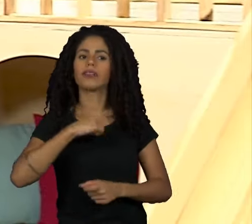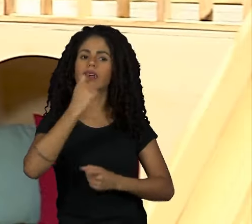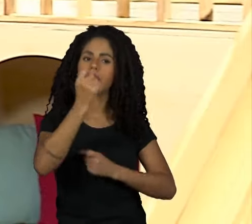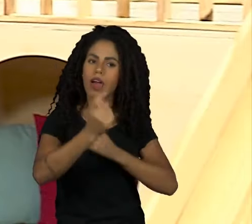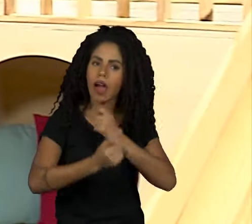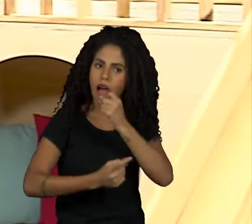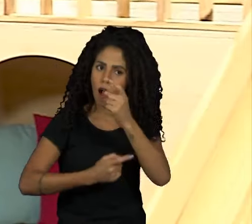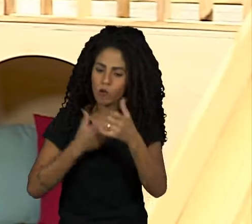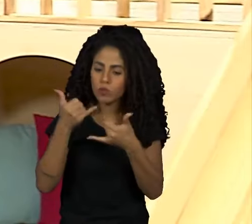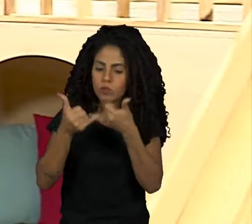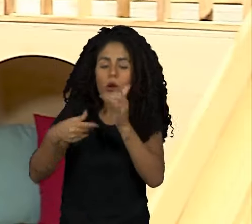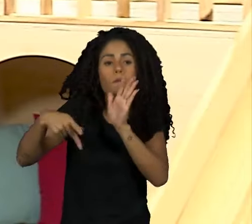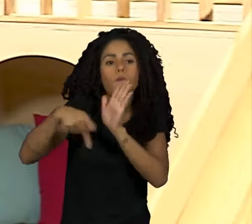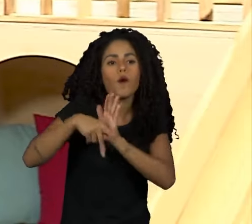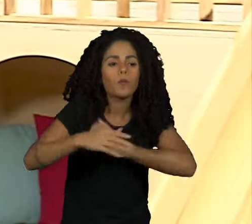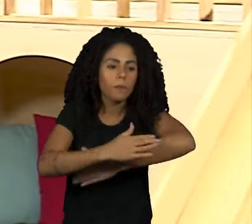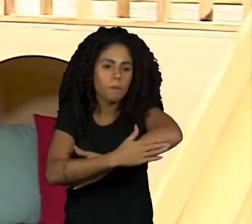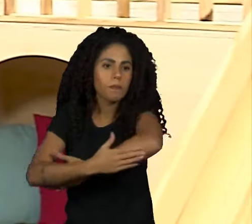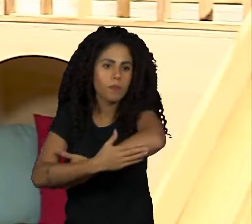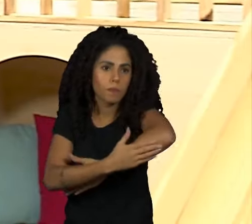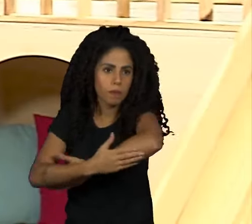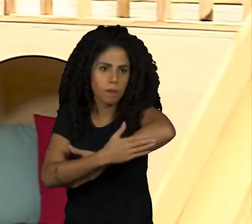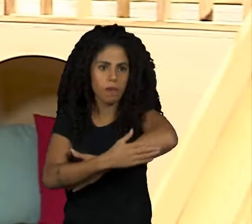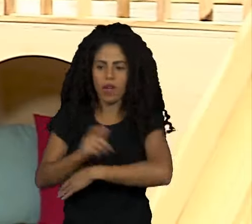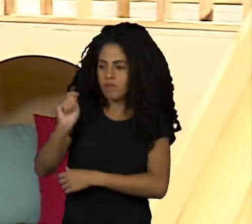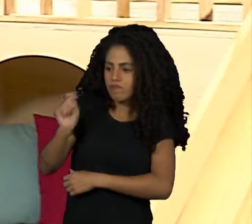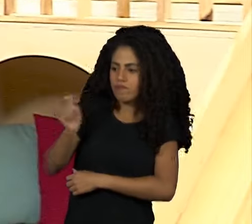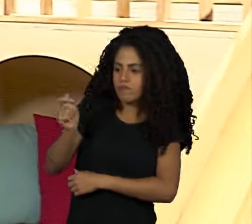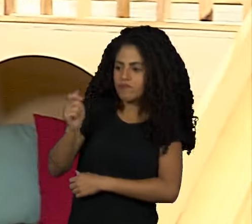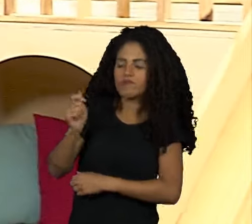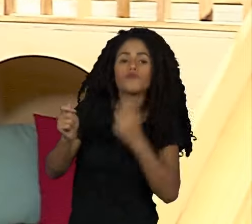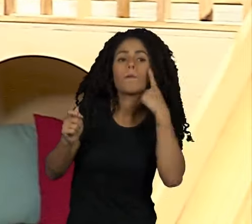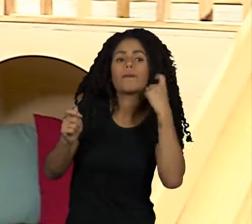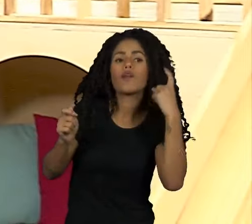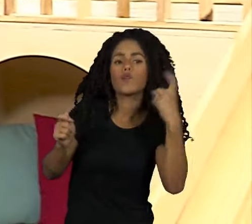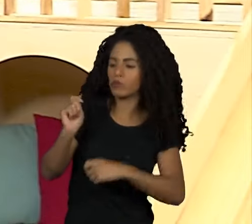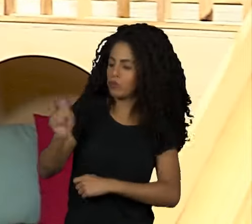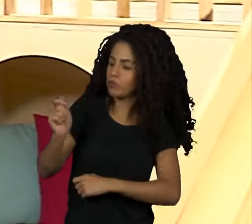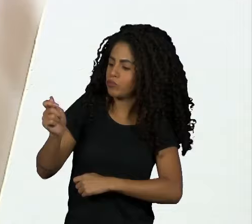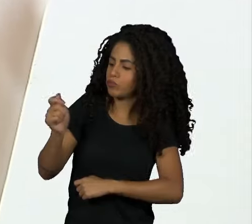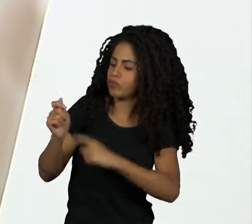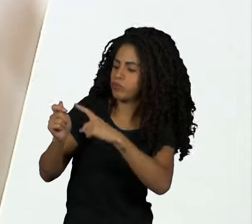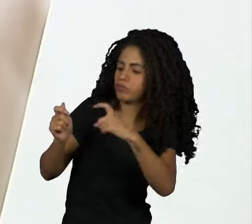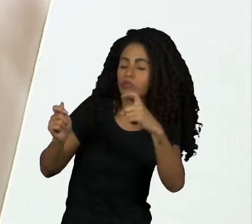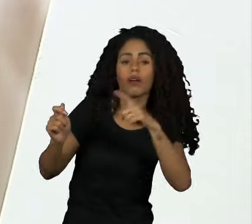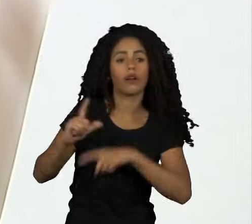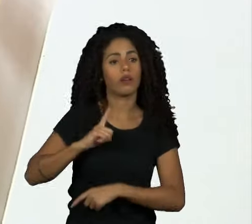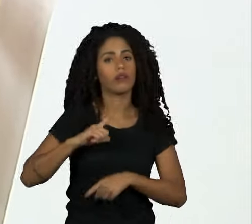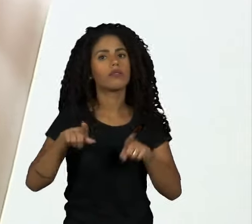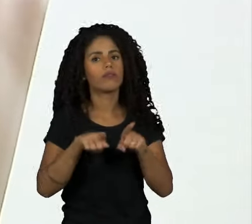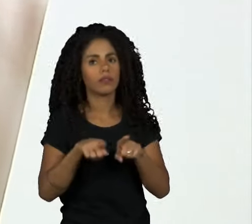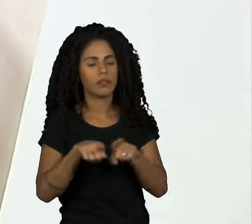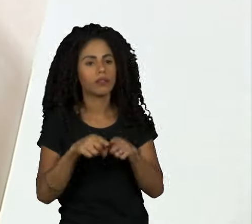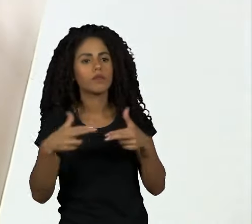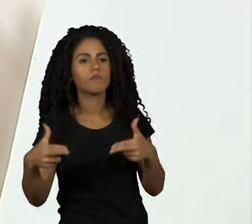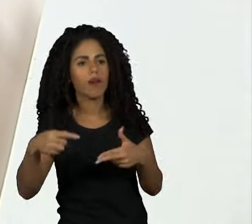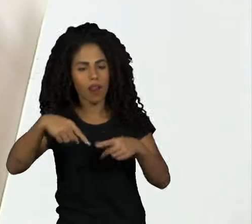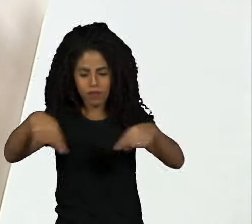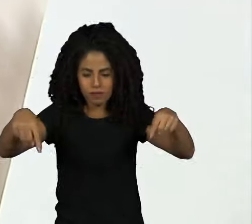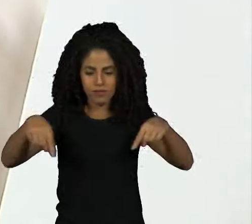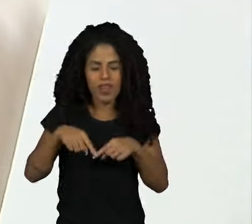para bebês, crianças pequenas, que são os que fazem barulho e algumas fichinhas coloridas. A gente também tem a área ali da cozinha,